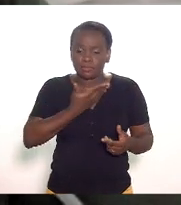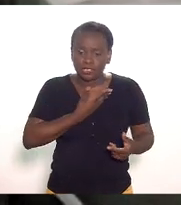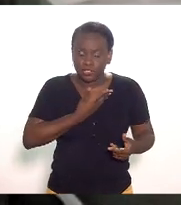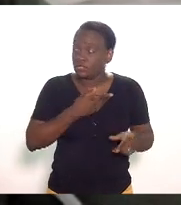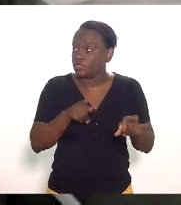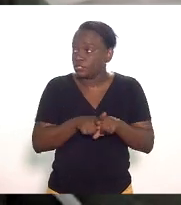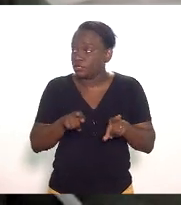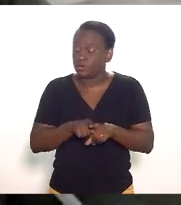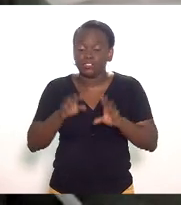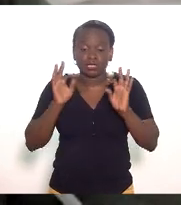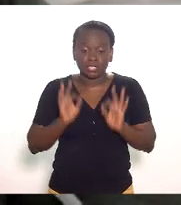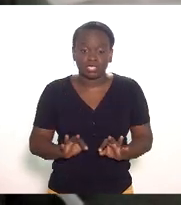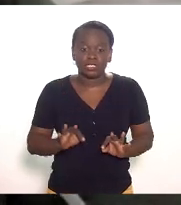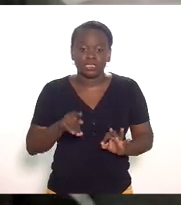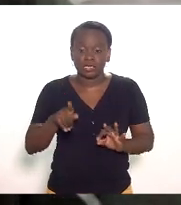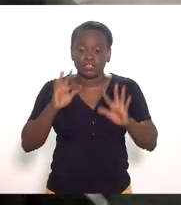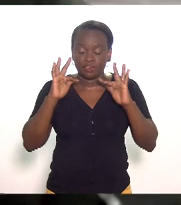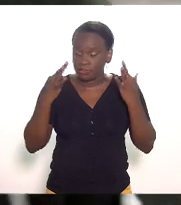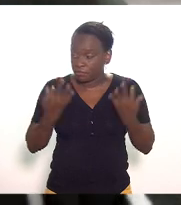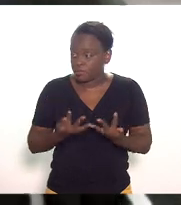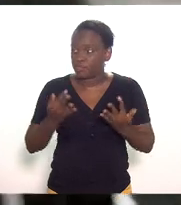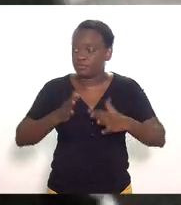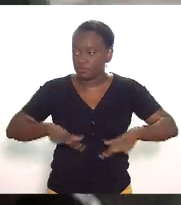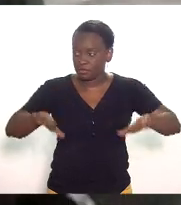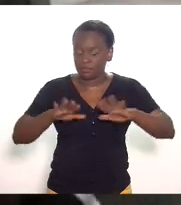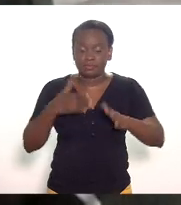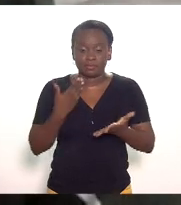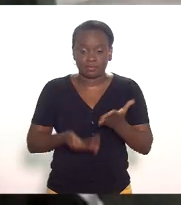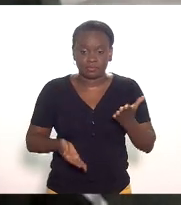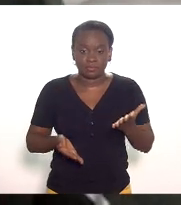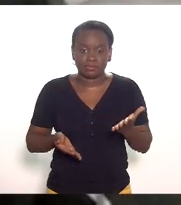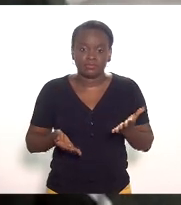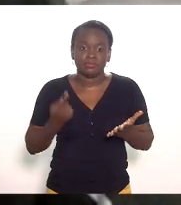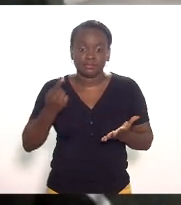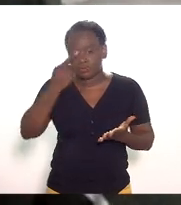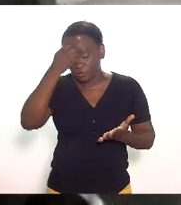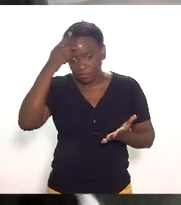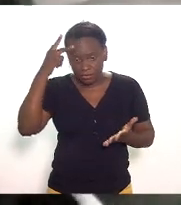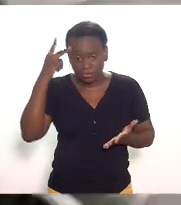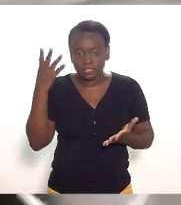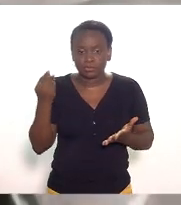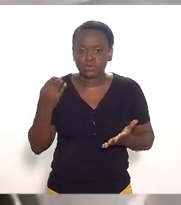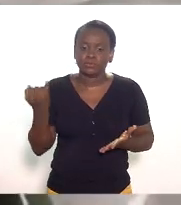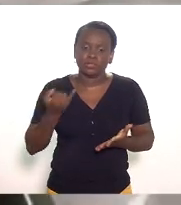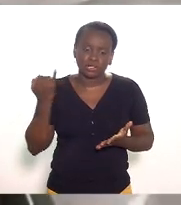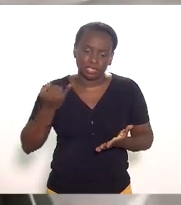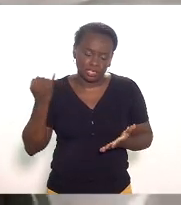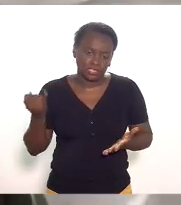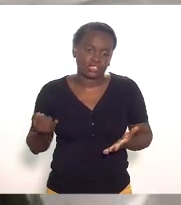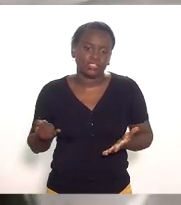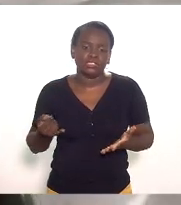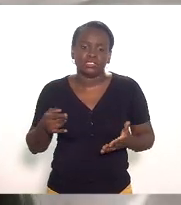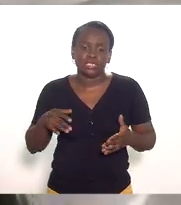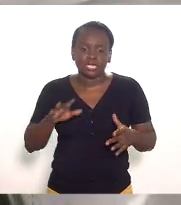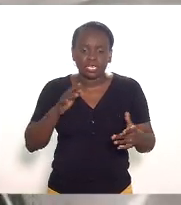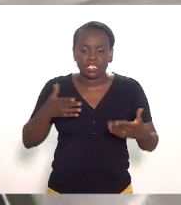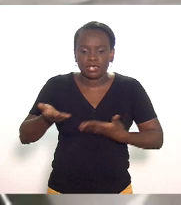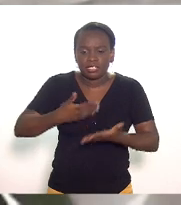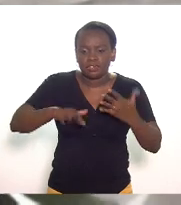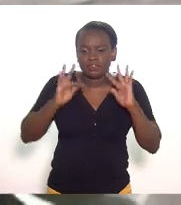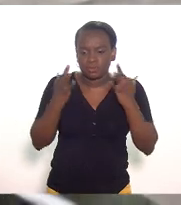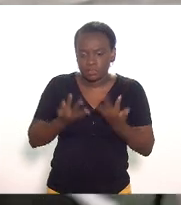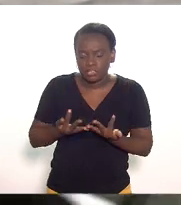sem dúvida nenhuma, seus familiares perderam uma pessoa de extrema relevância para o convívio